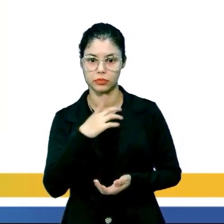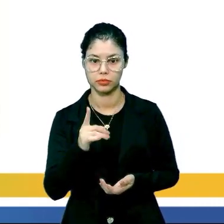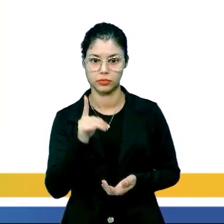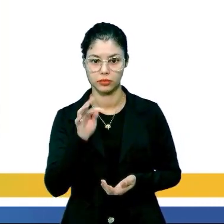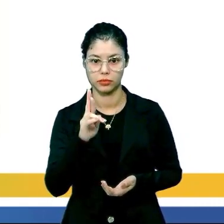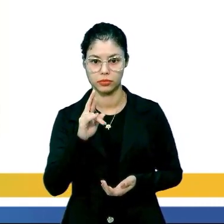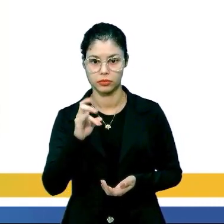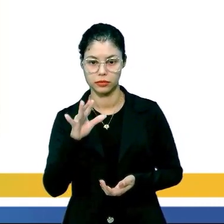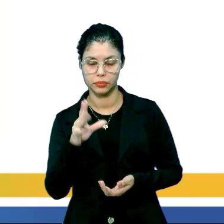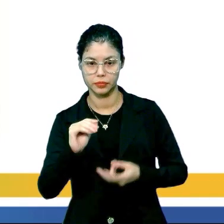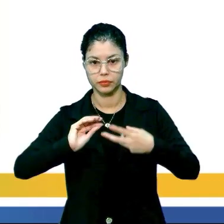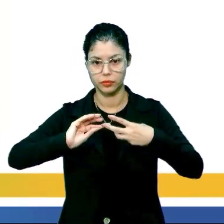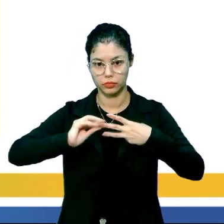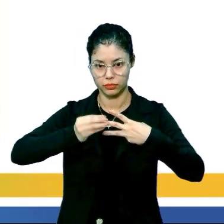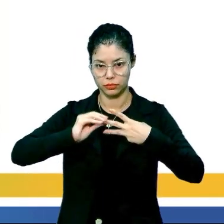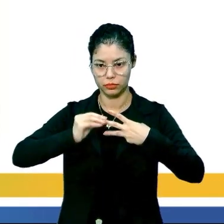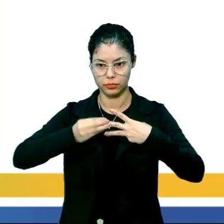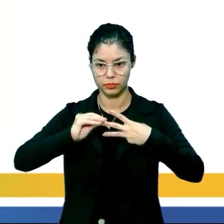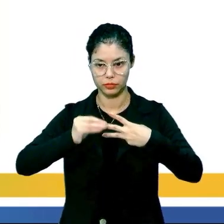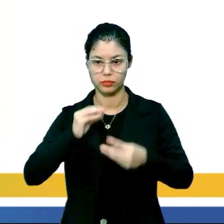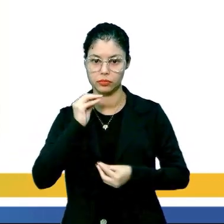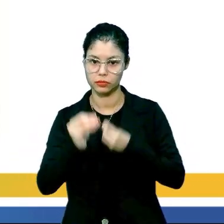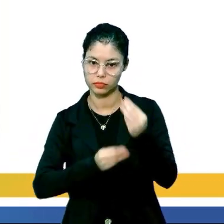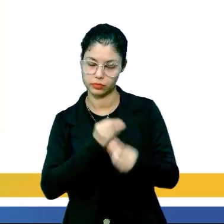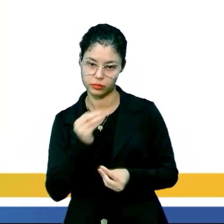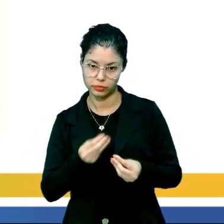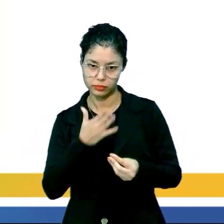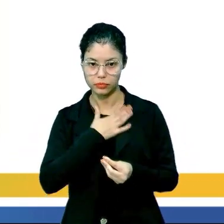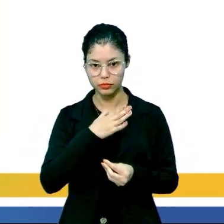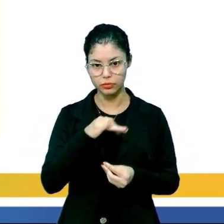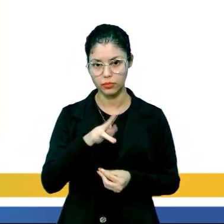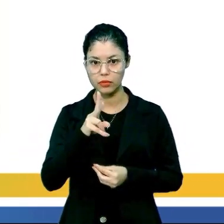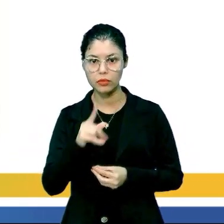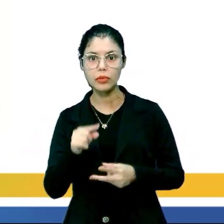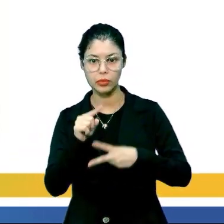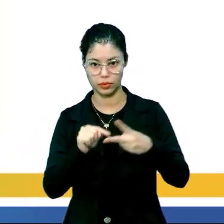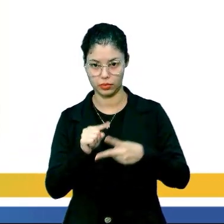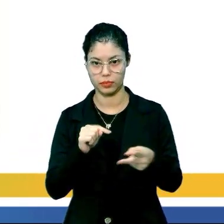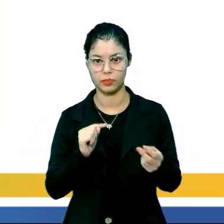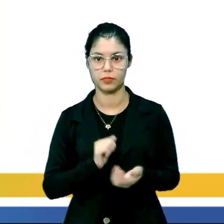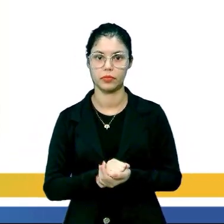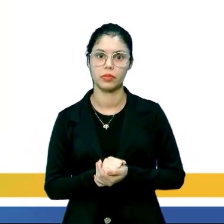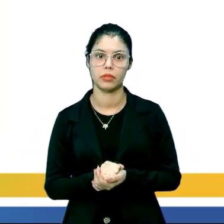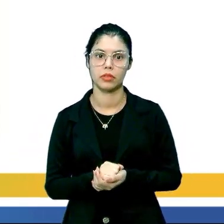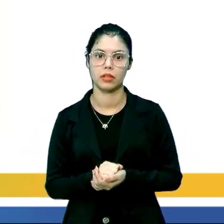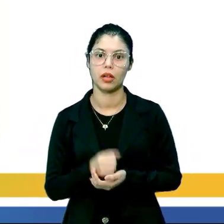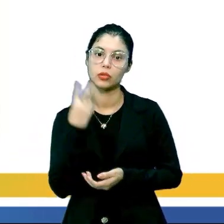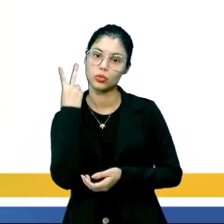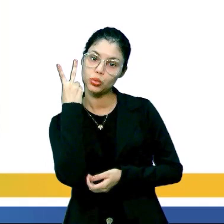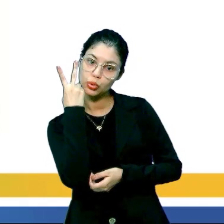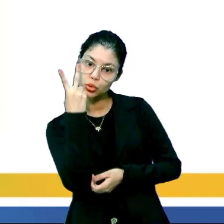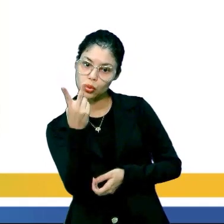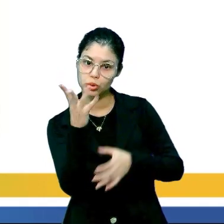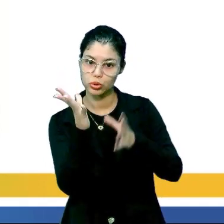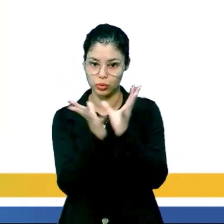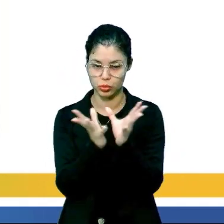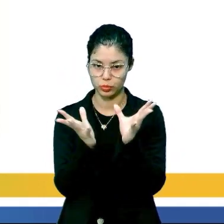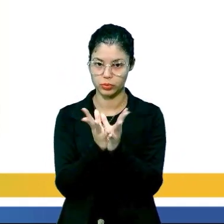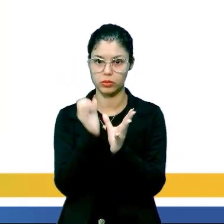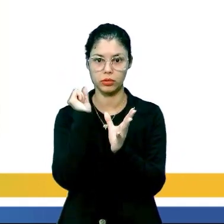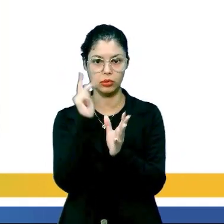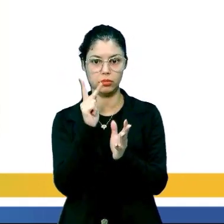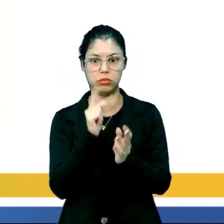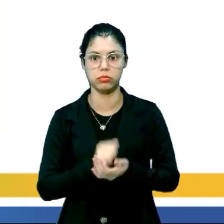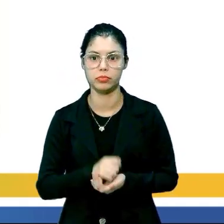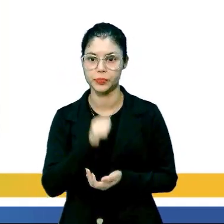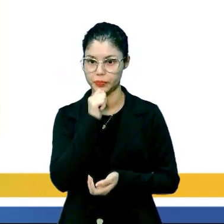estão considerando essa célula tanto da mieloide como linfóide. Essa célula faz parte desses dois grupos, tá